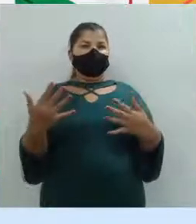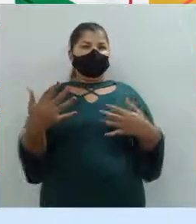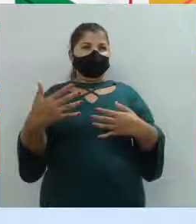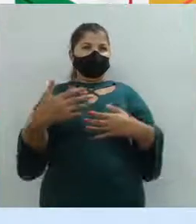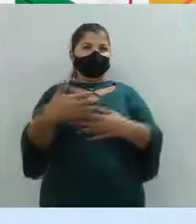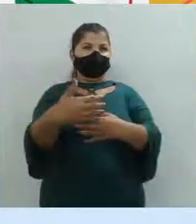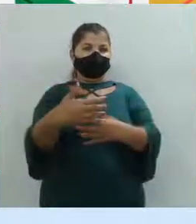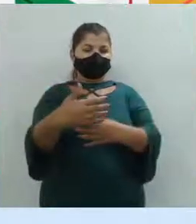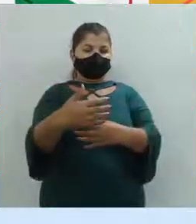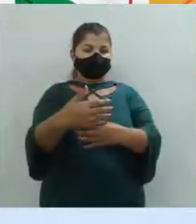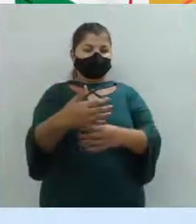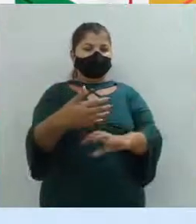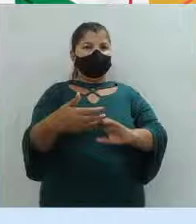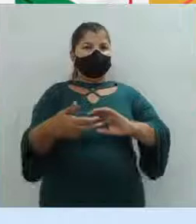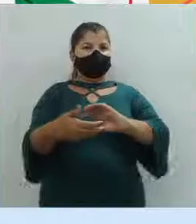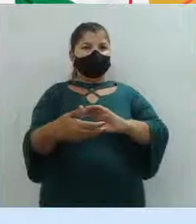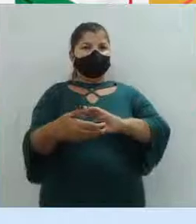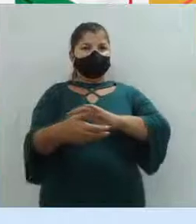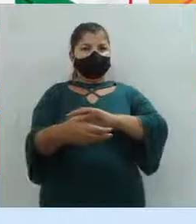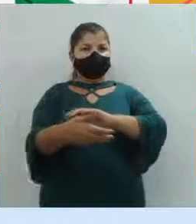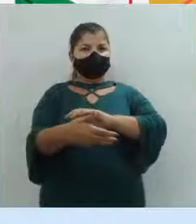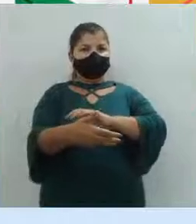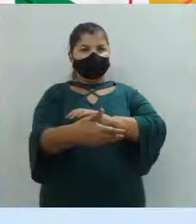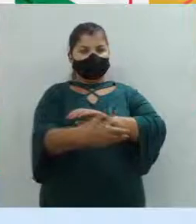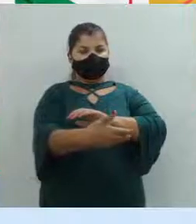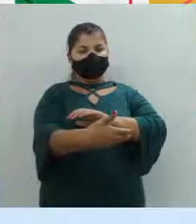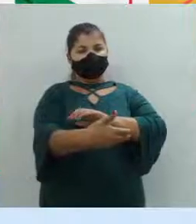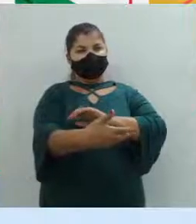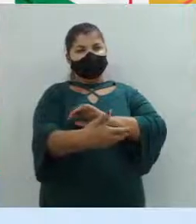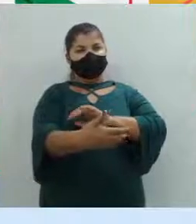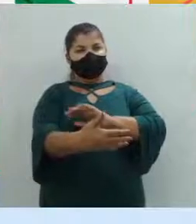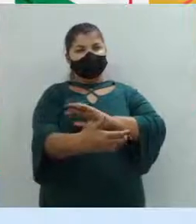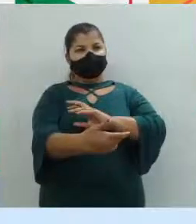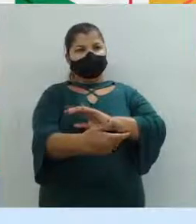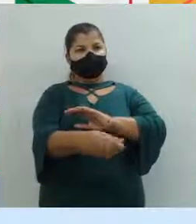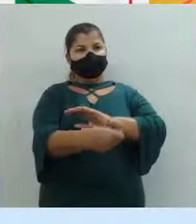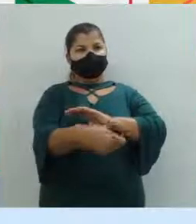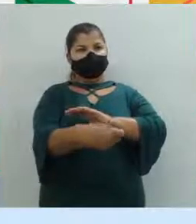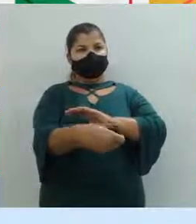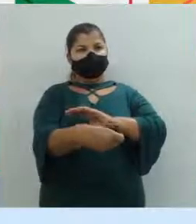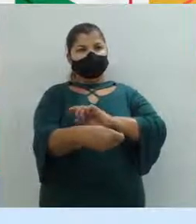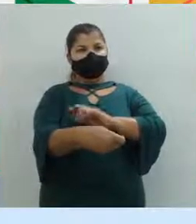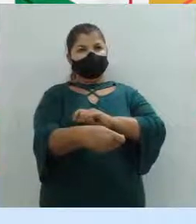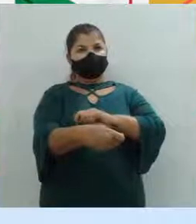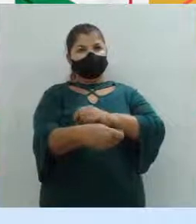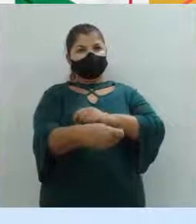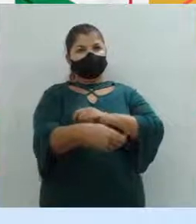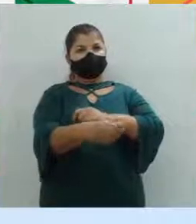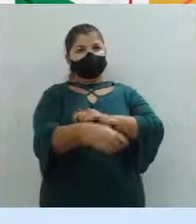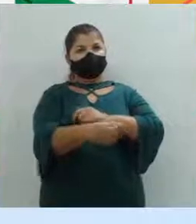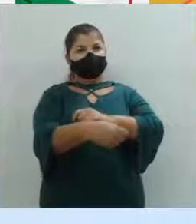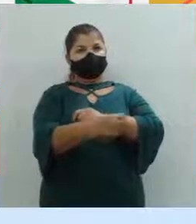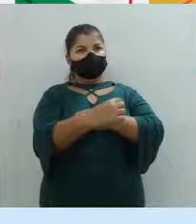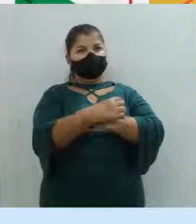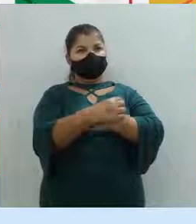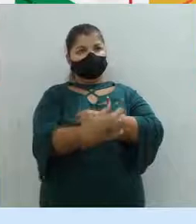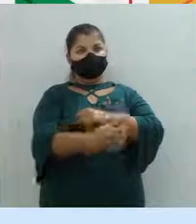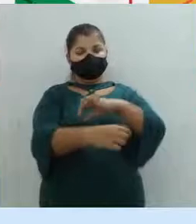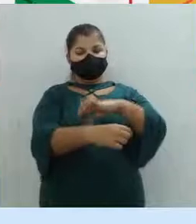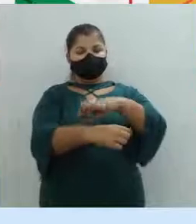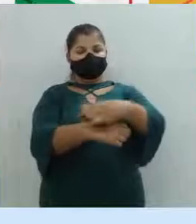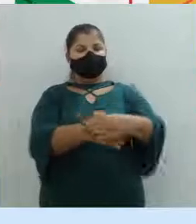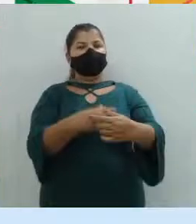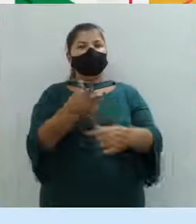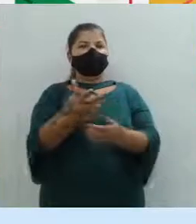saindo desses pulsos planos, de frente uma para a outra e no ato paradoxal de desenhar uma a